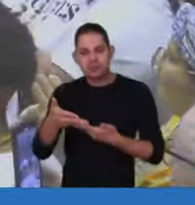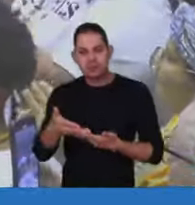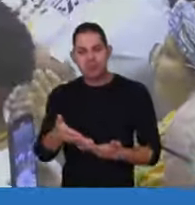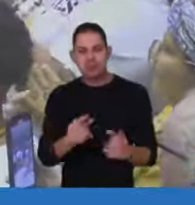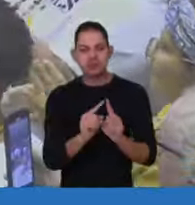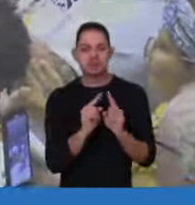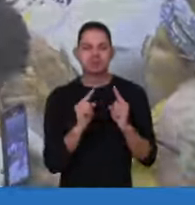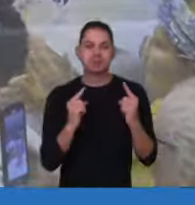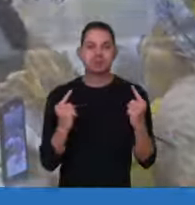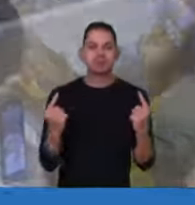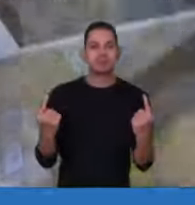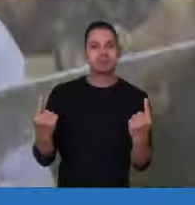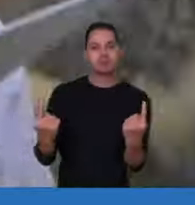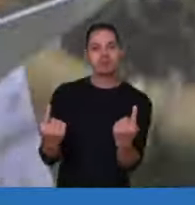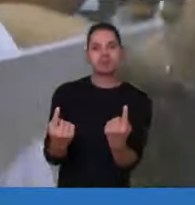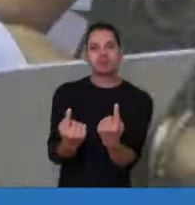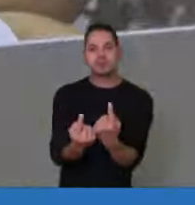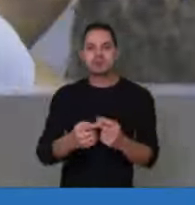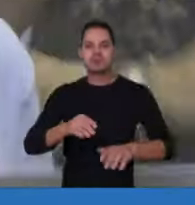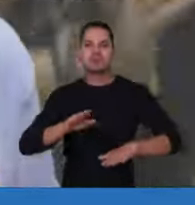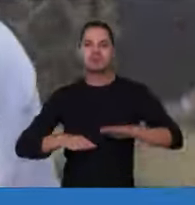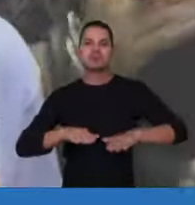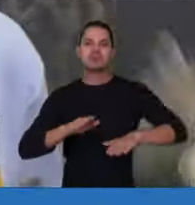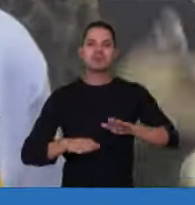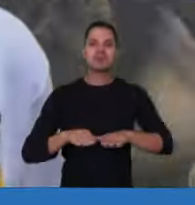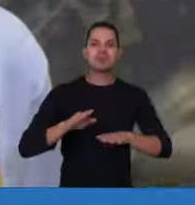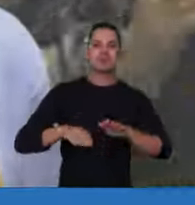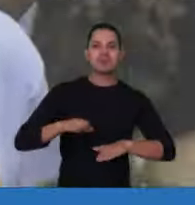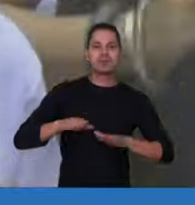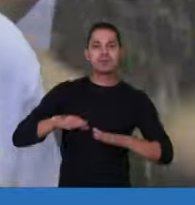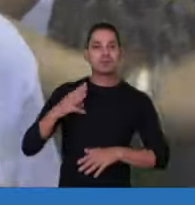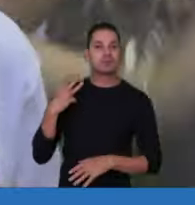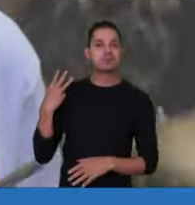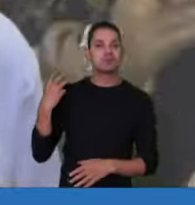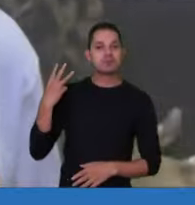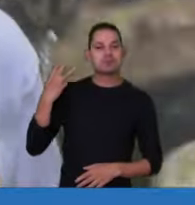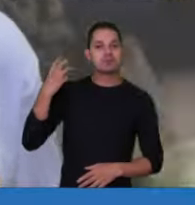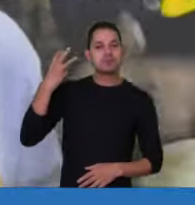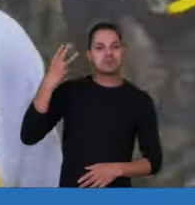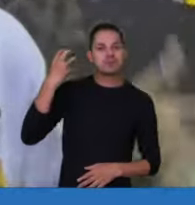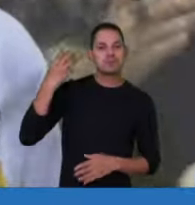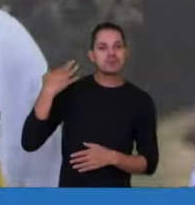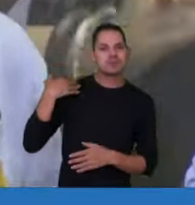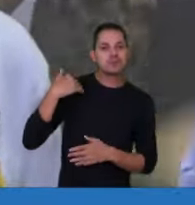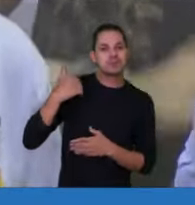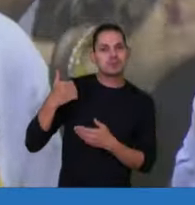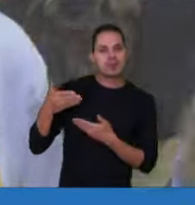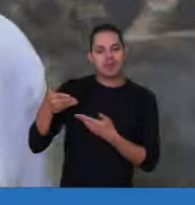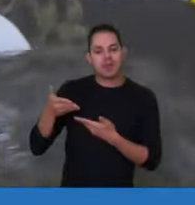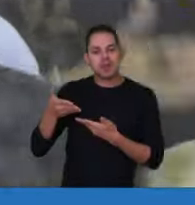convidou. Uma roda de tambor. Marielle nos